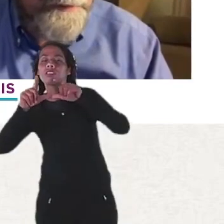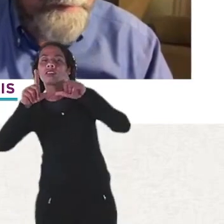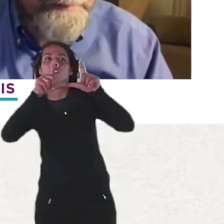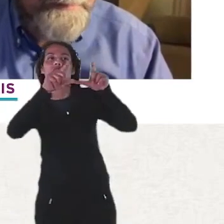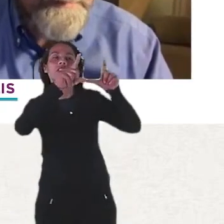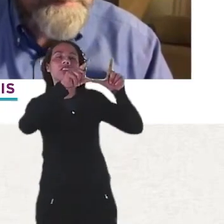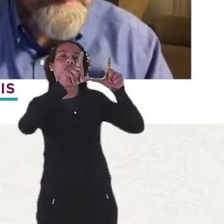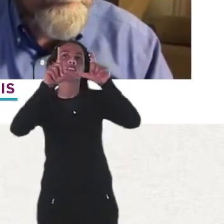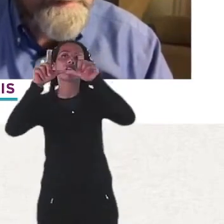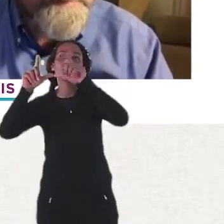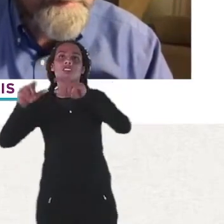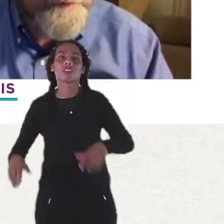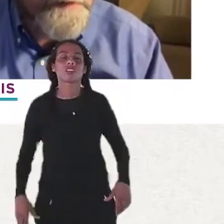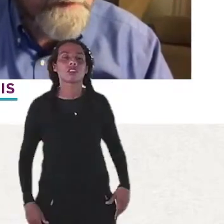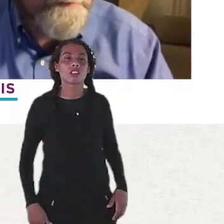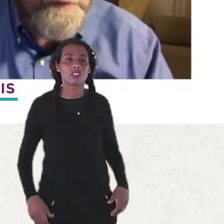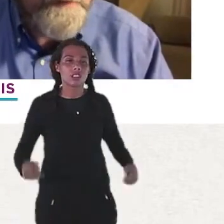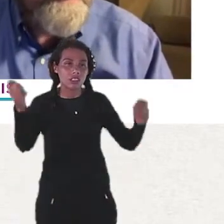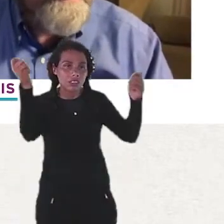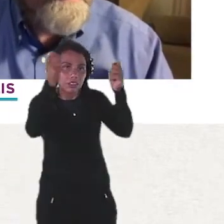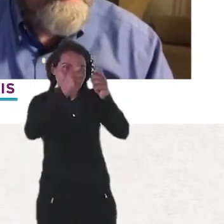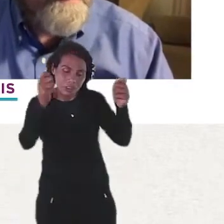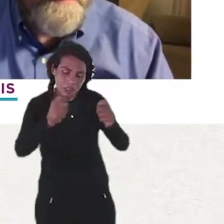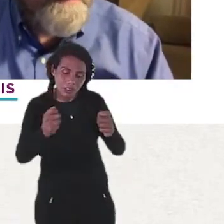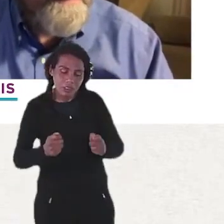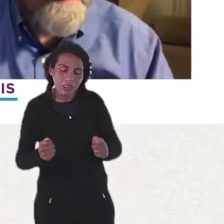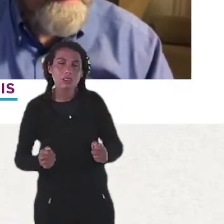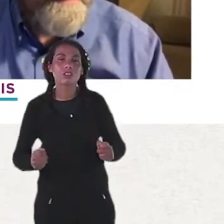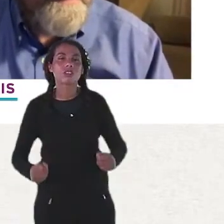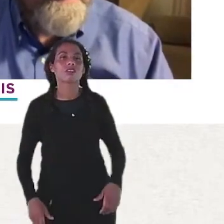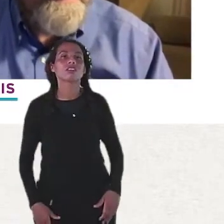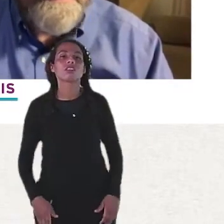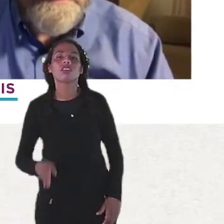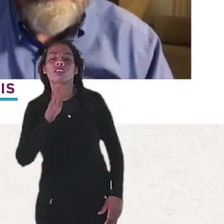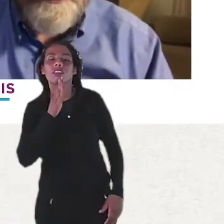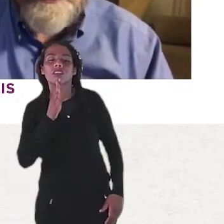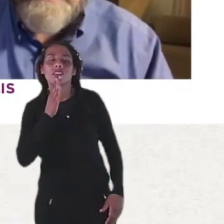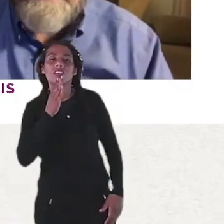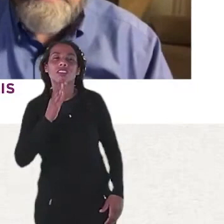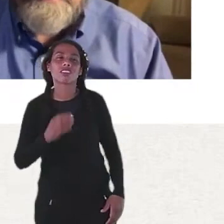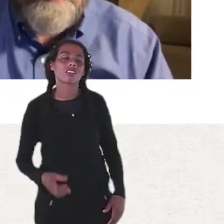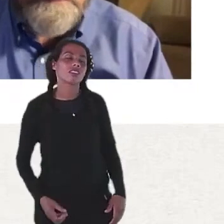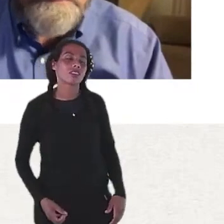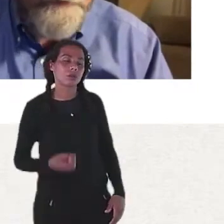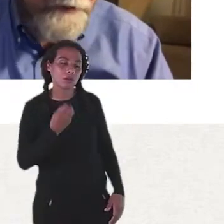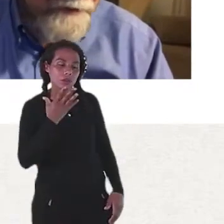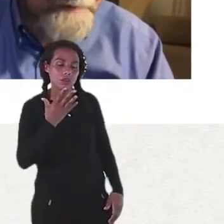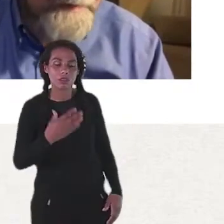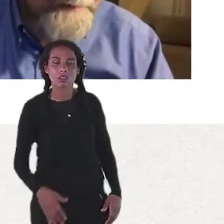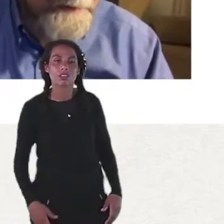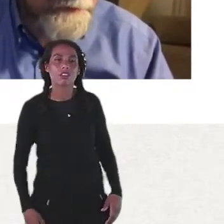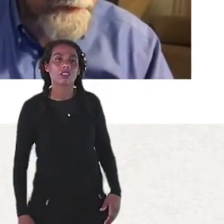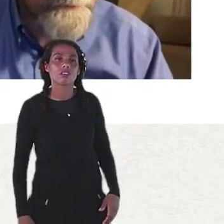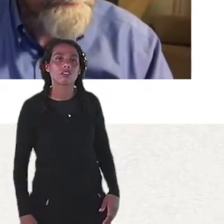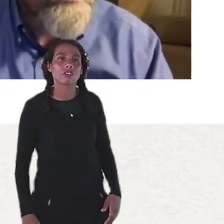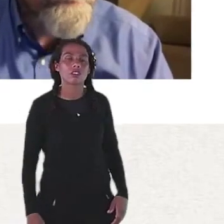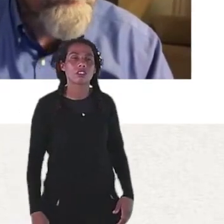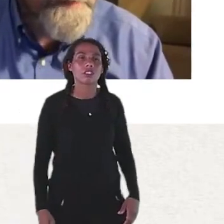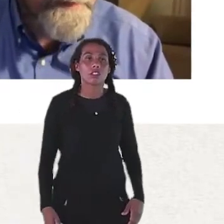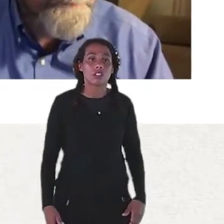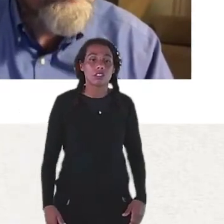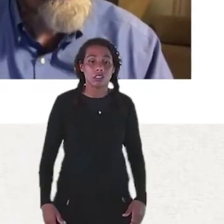né? Do Aleijadinho, né? Aquela maravilha, né? Aquela maravilha toda. Aquilo foi chocante, né? Eu tinha 10